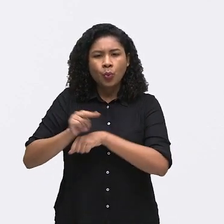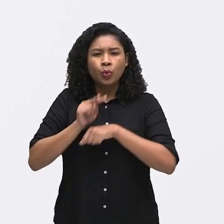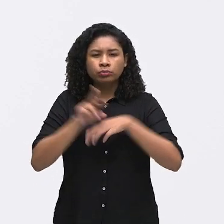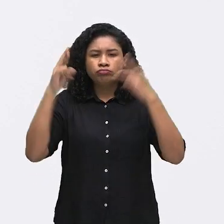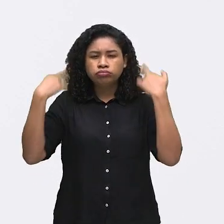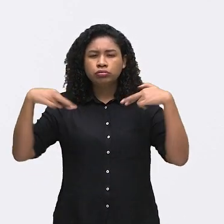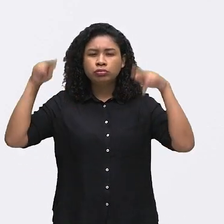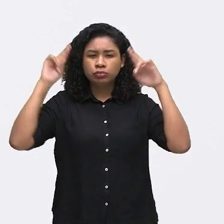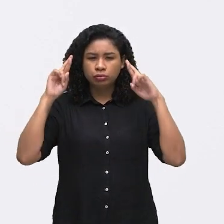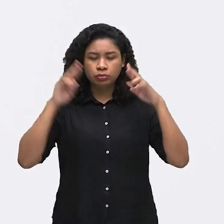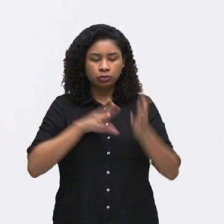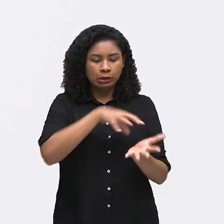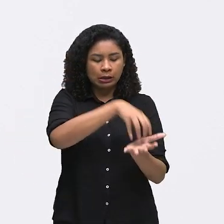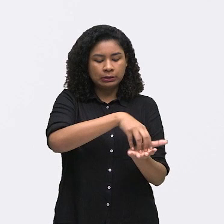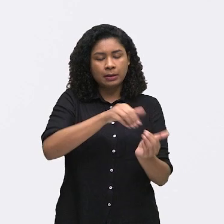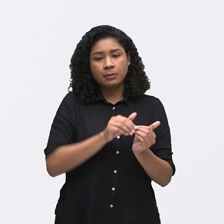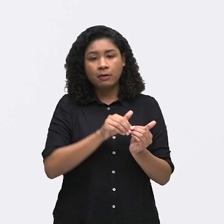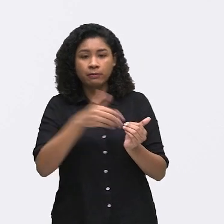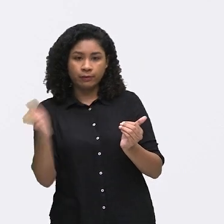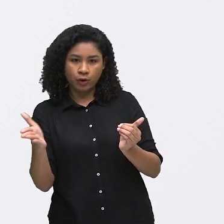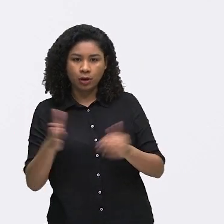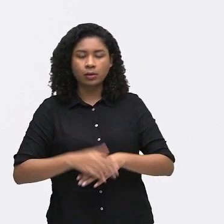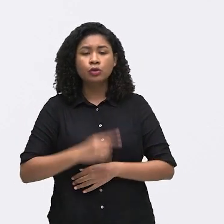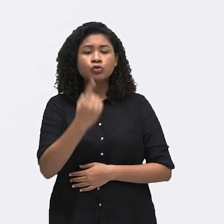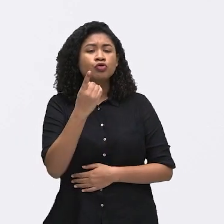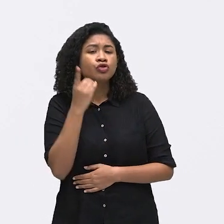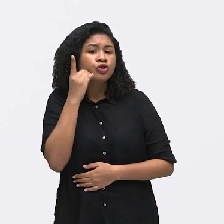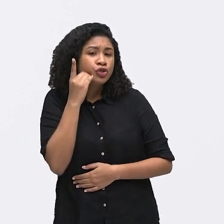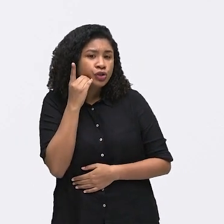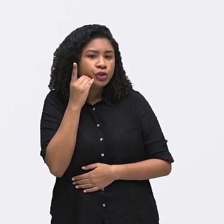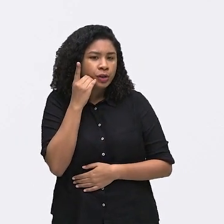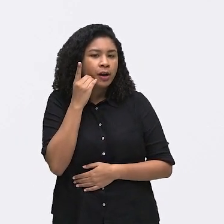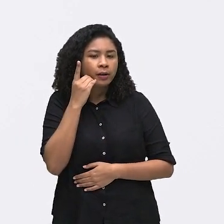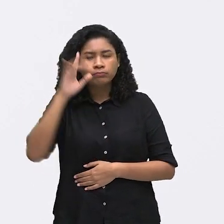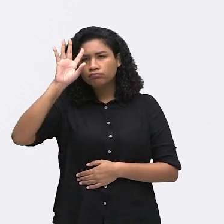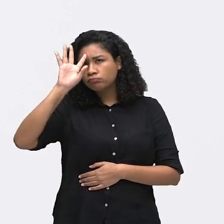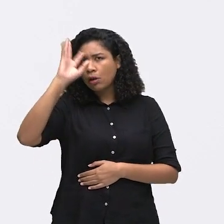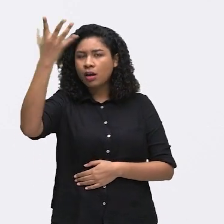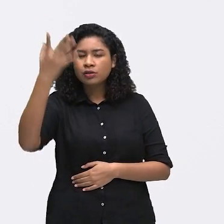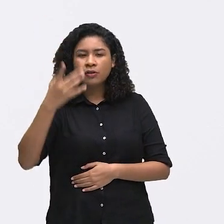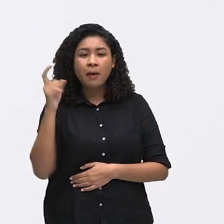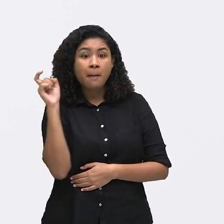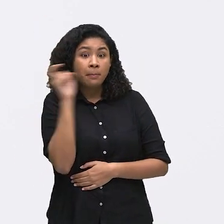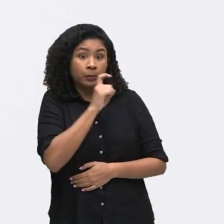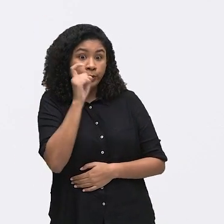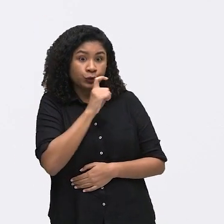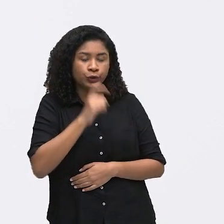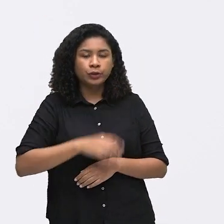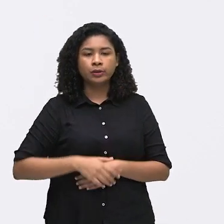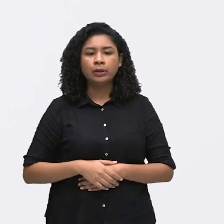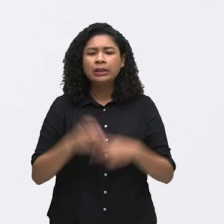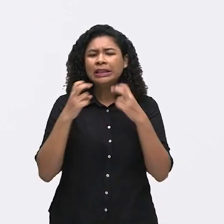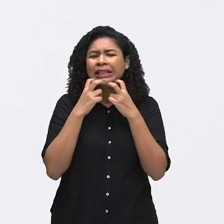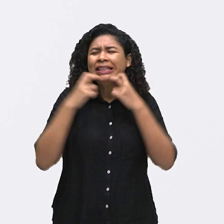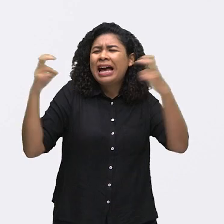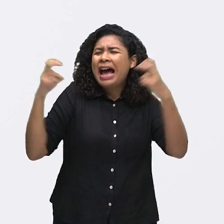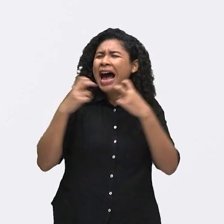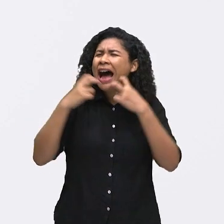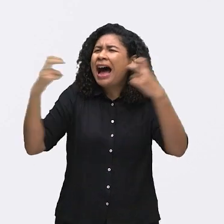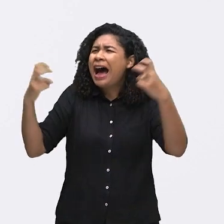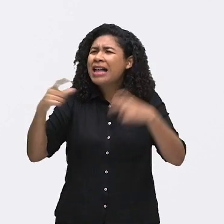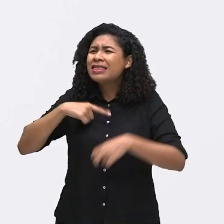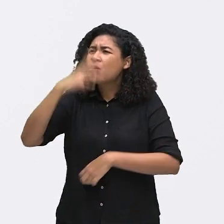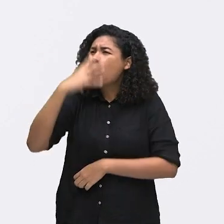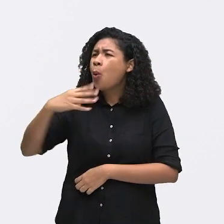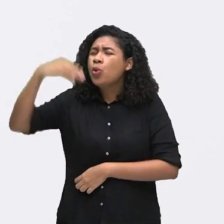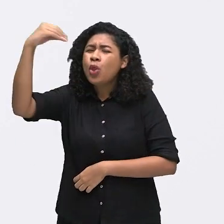da aldeia. Um dia resolveu pregar uma peça nos vizinhos. Um lobo, socorro! Ele vai